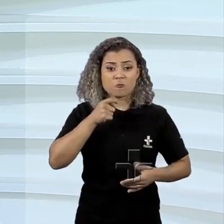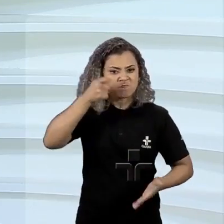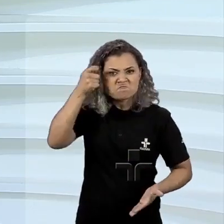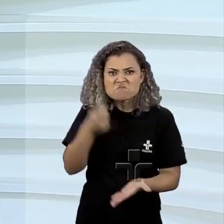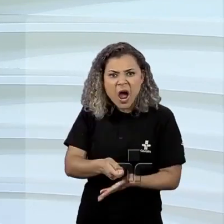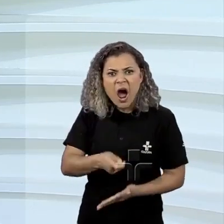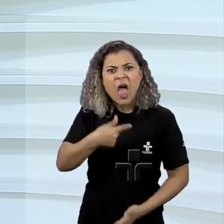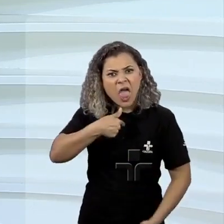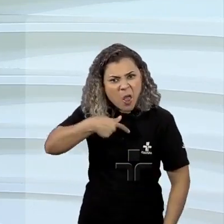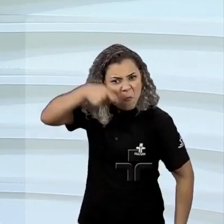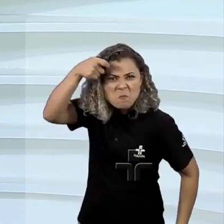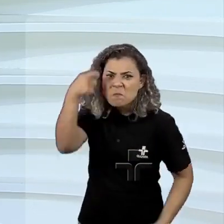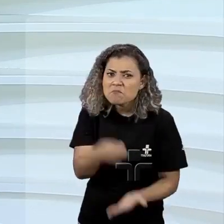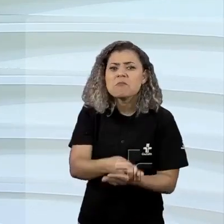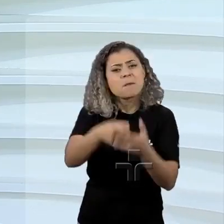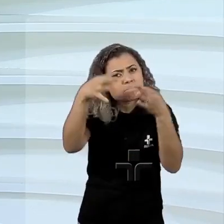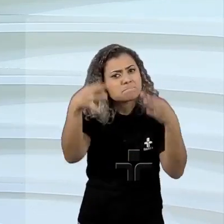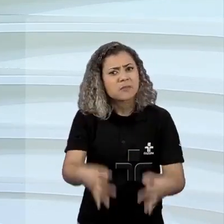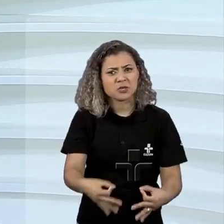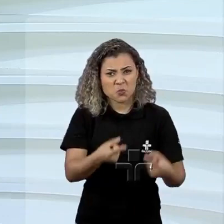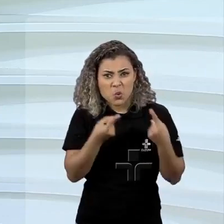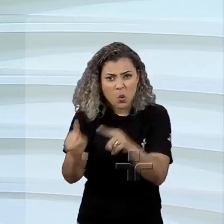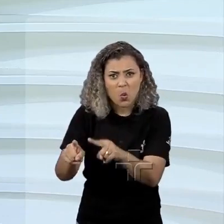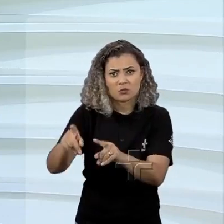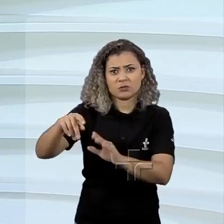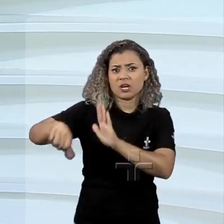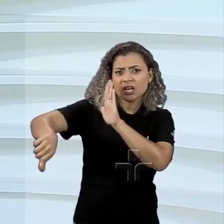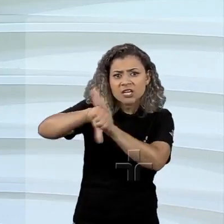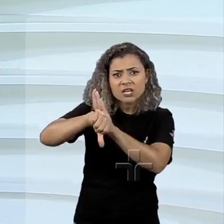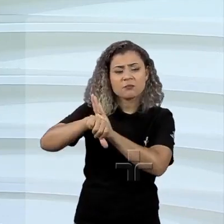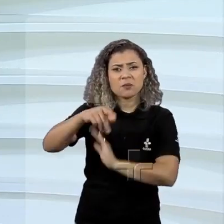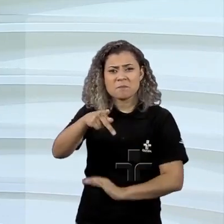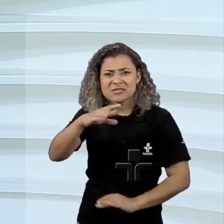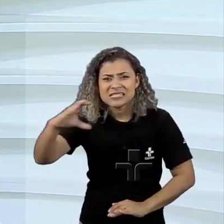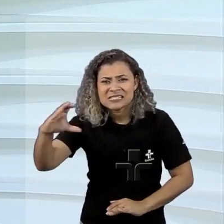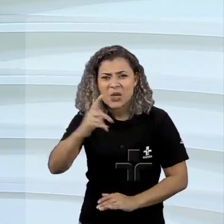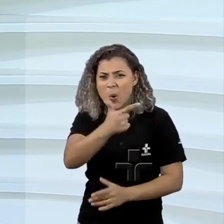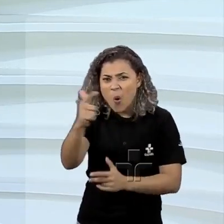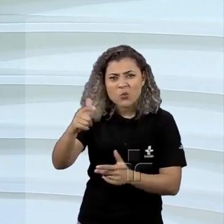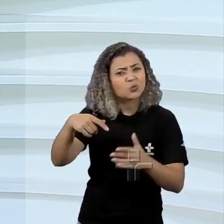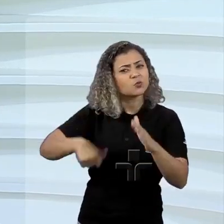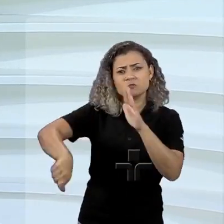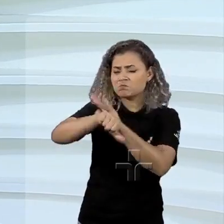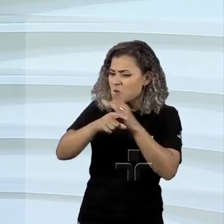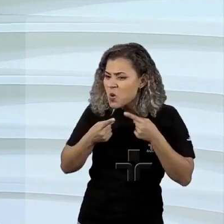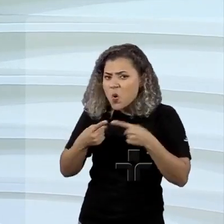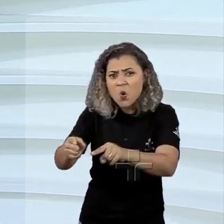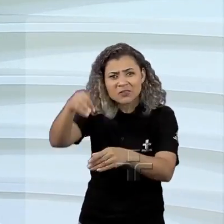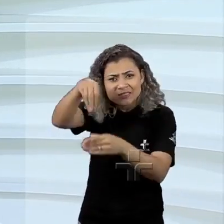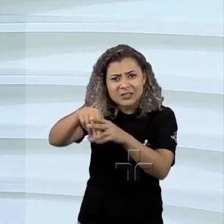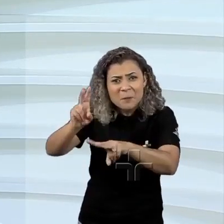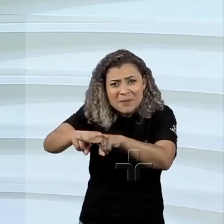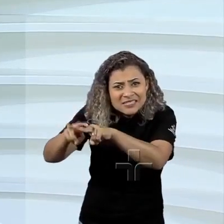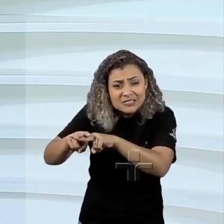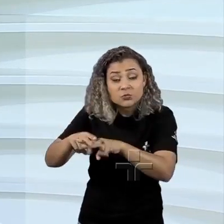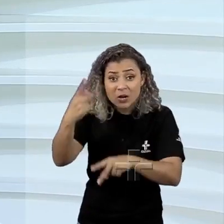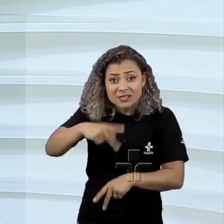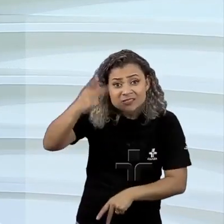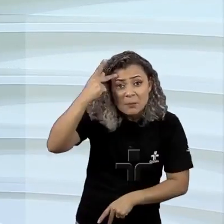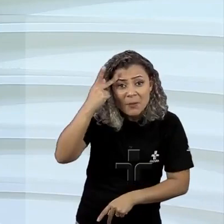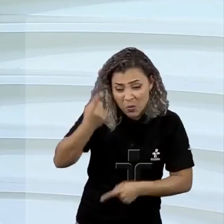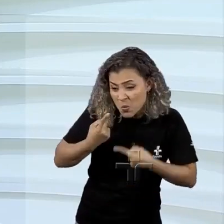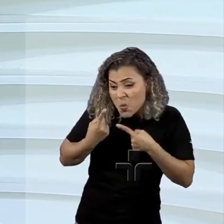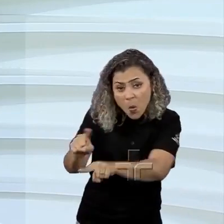rigor, todo o rigor em relação às facções criminosas, inclusive nos presídios. Na minha gestão, não vai entrar mais celular em presídio nenhum em São Paulo. Ao